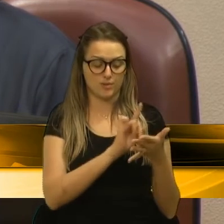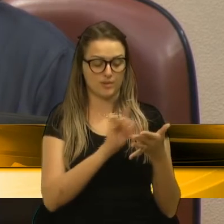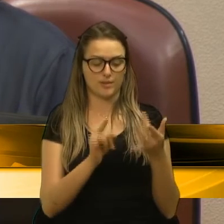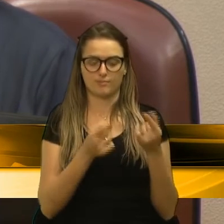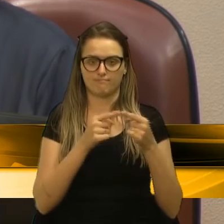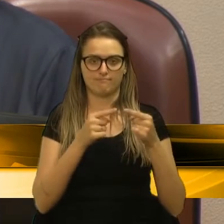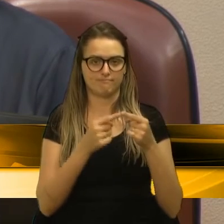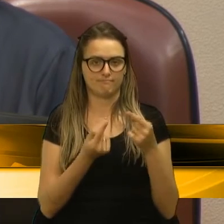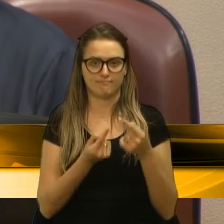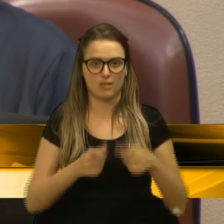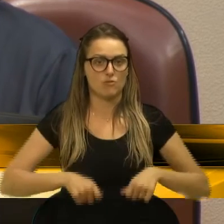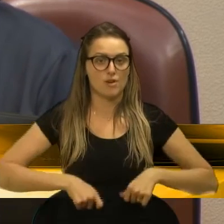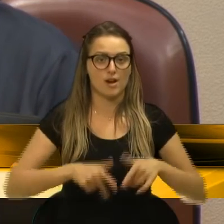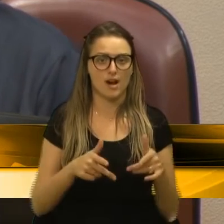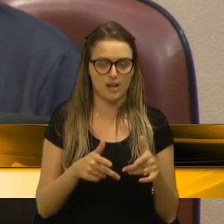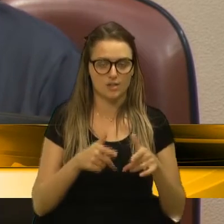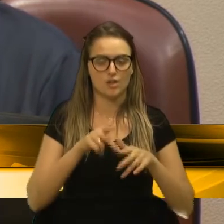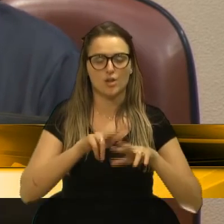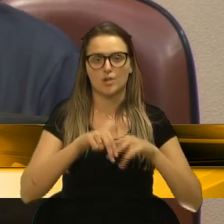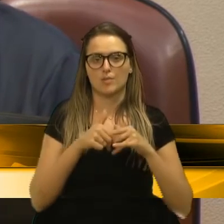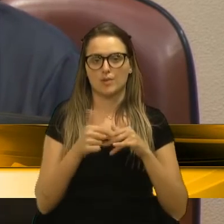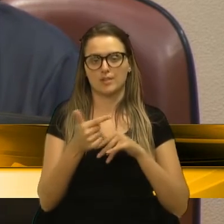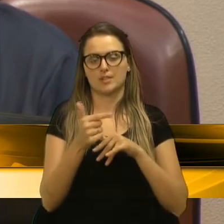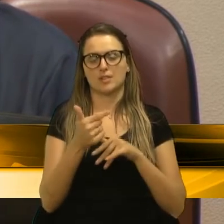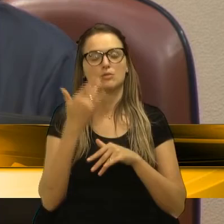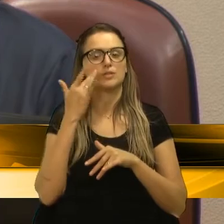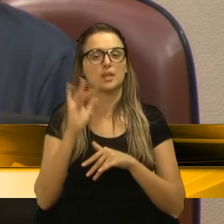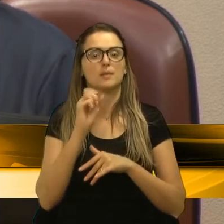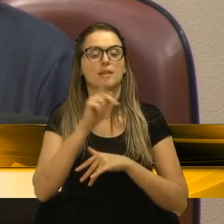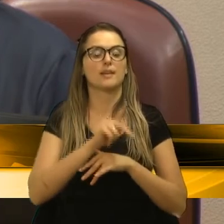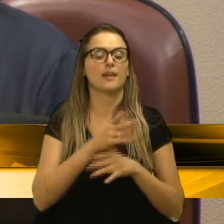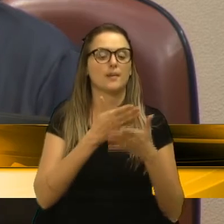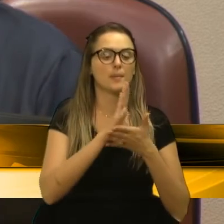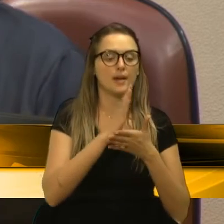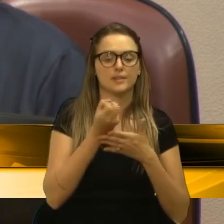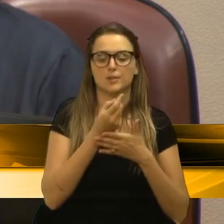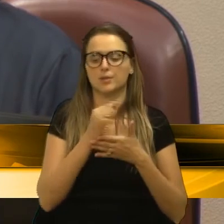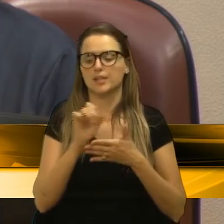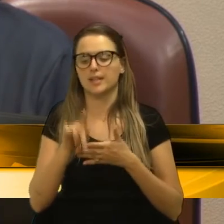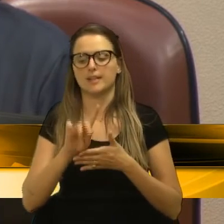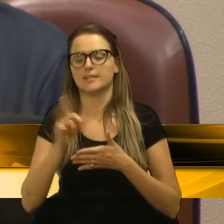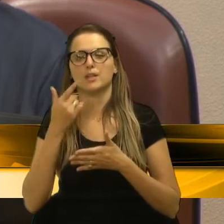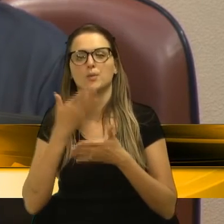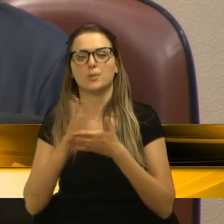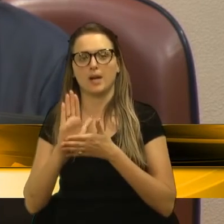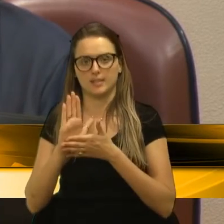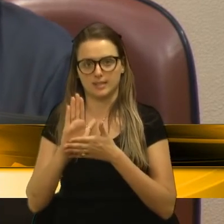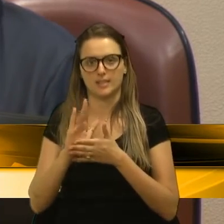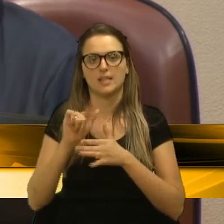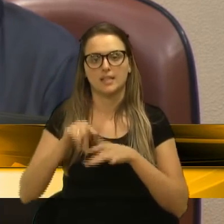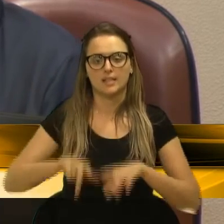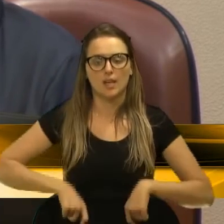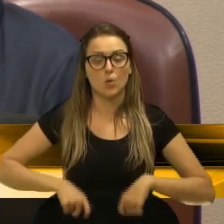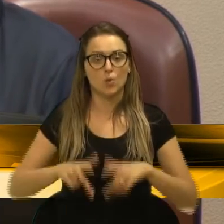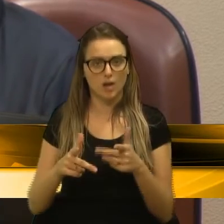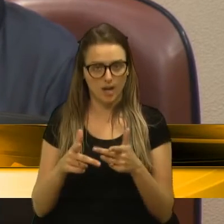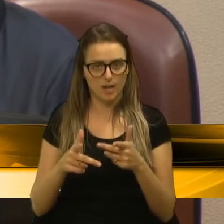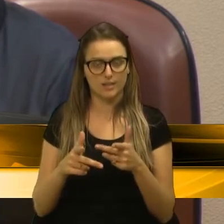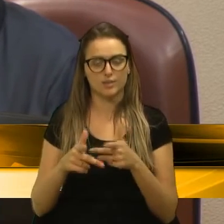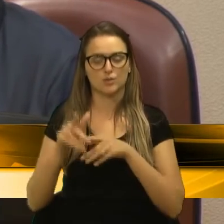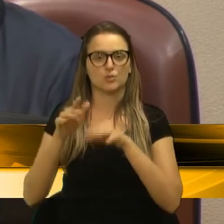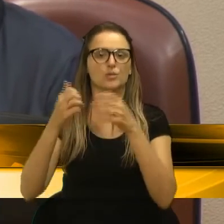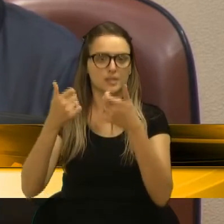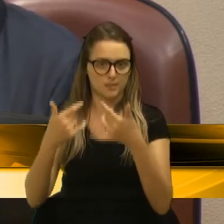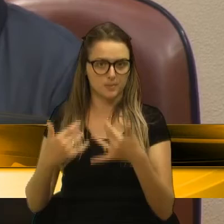da despesa neste momento por não saber quem será a vencedora, sendo que serão somente aceitas as despesas baseadas em necessidades